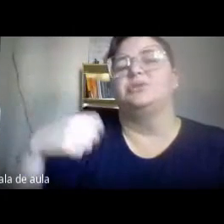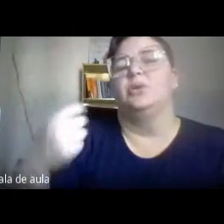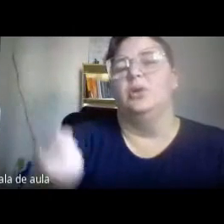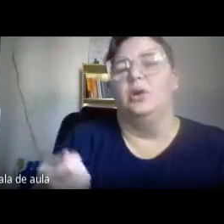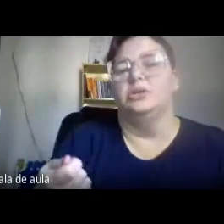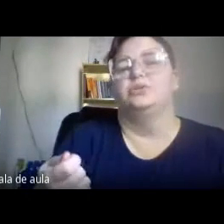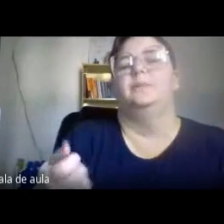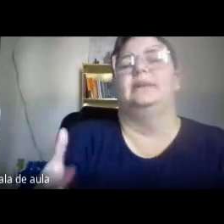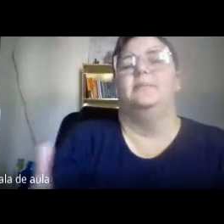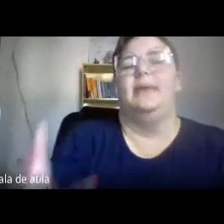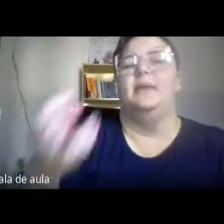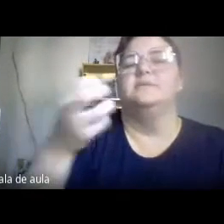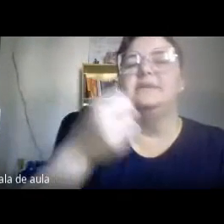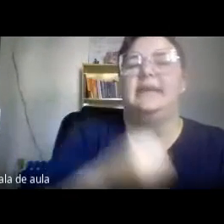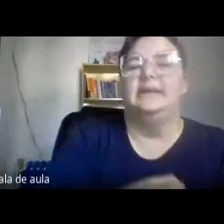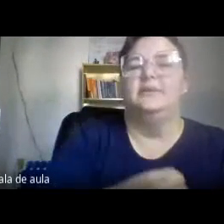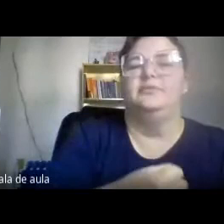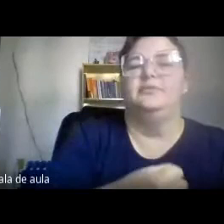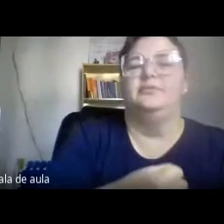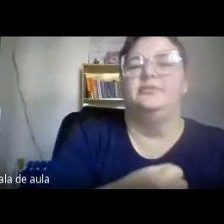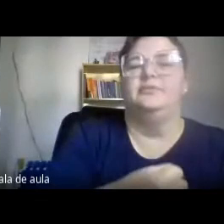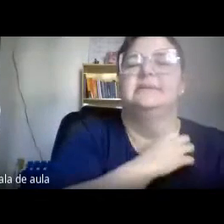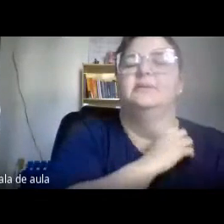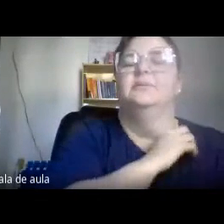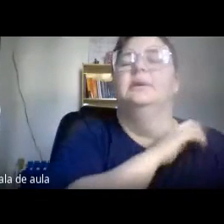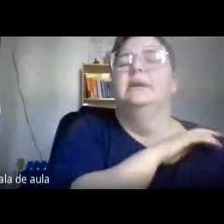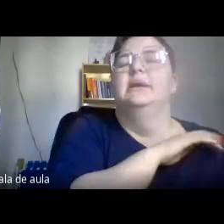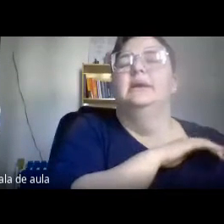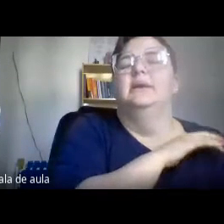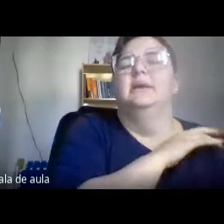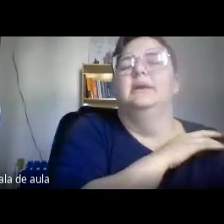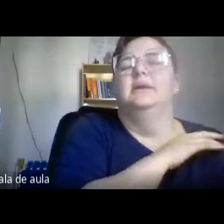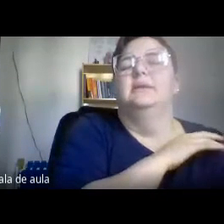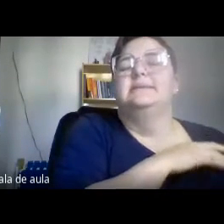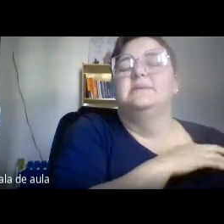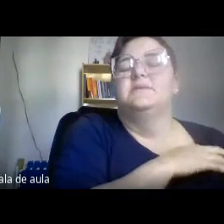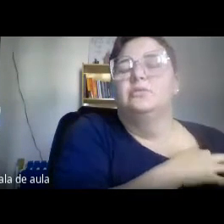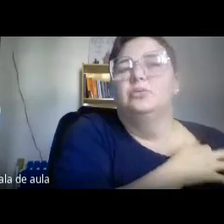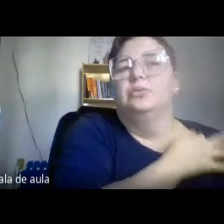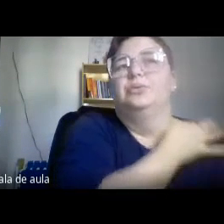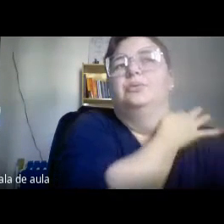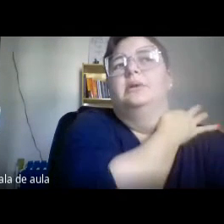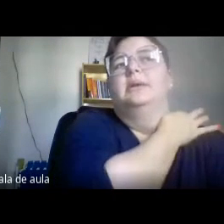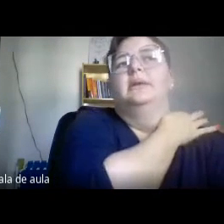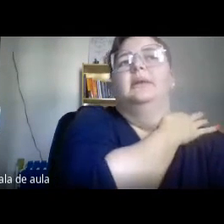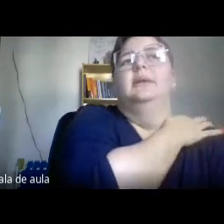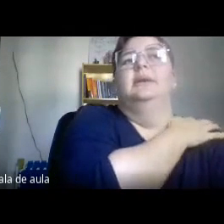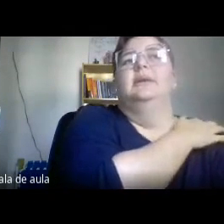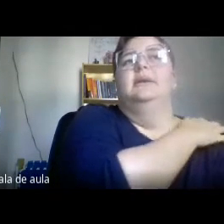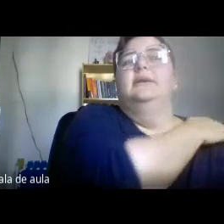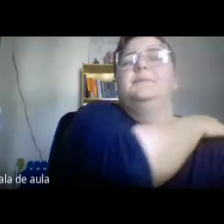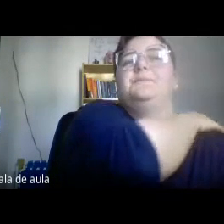no datilológico para também auxiliar na alfabetização desse surdo.